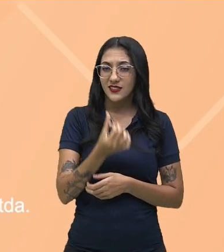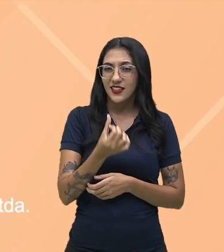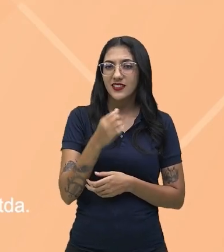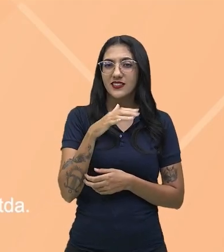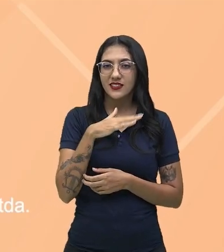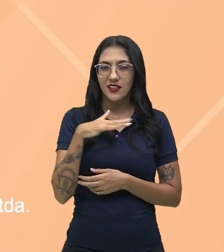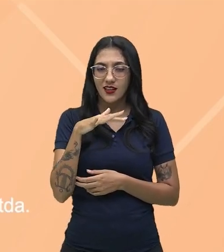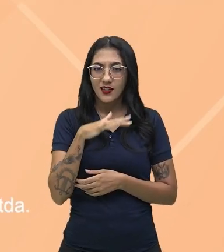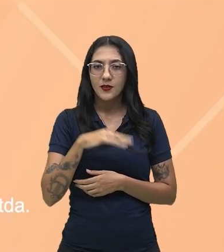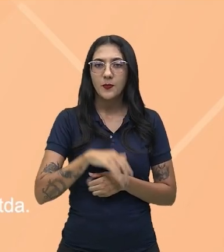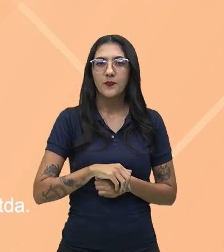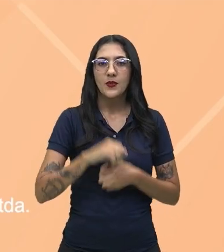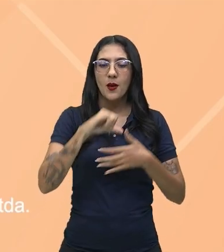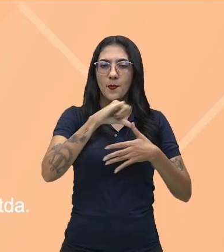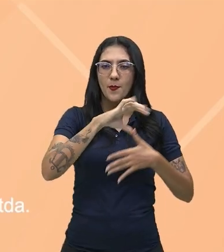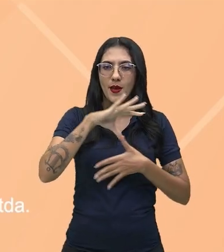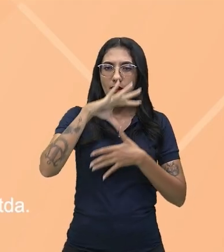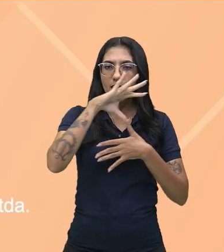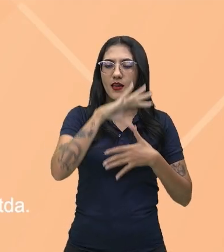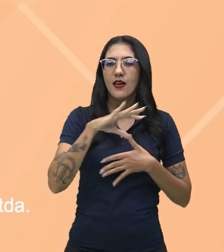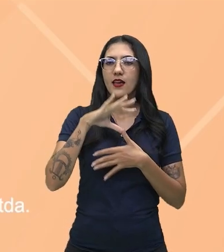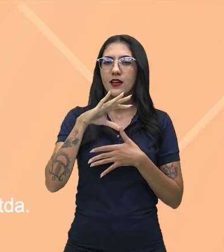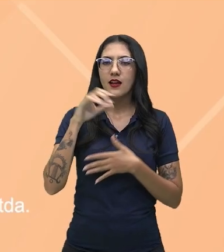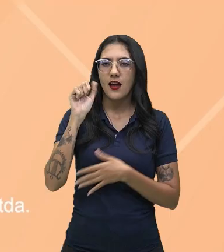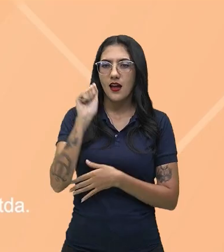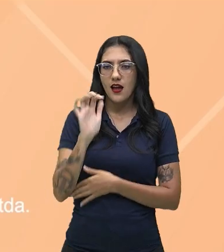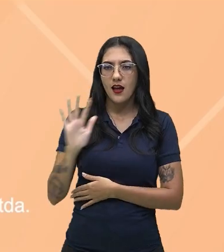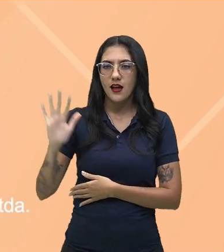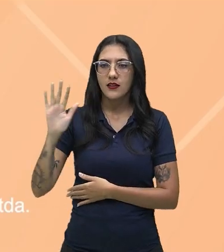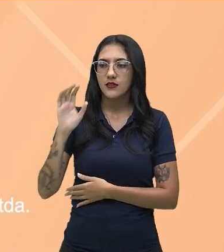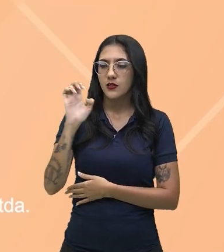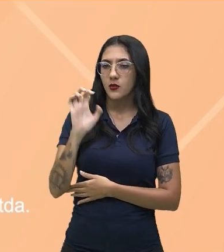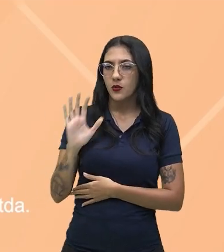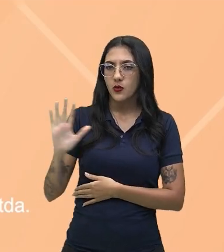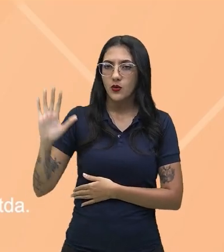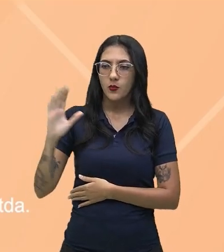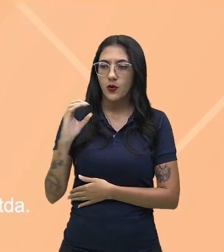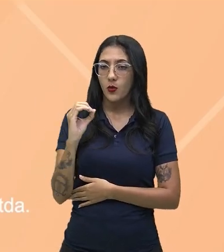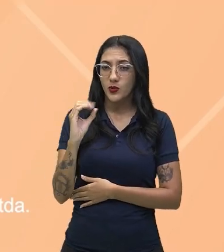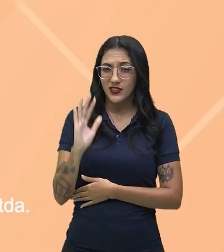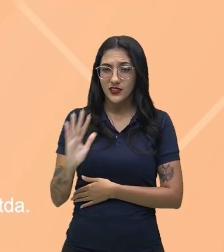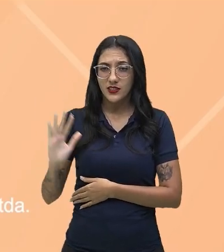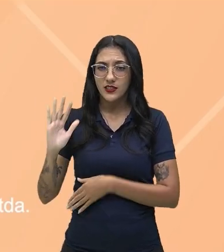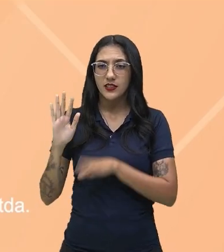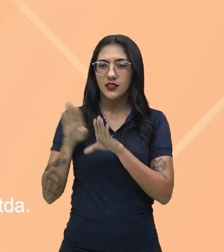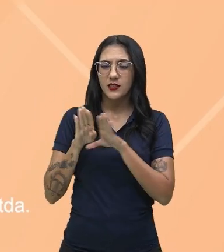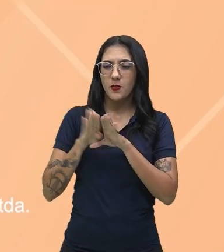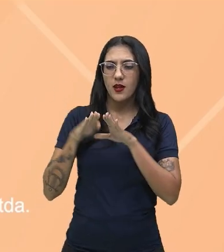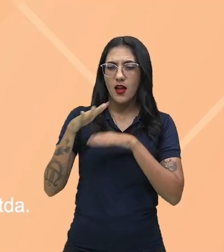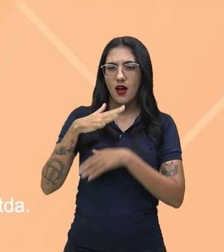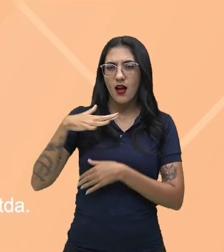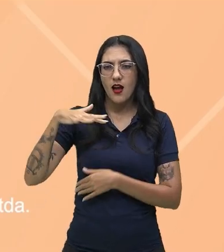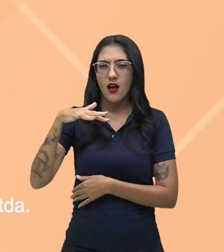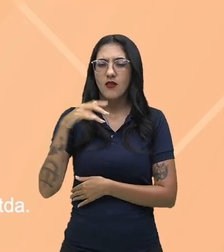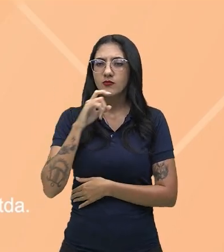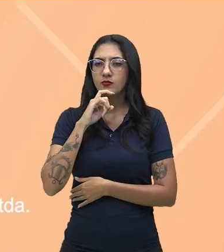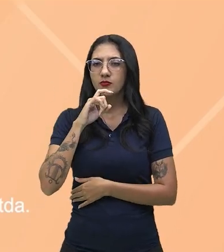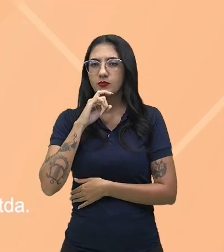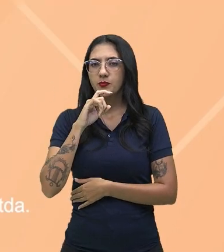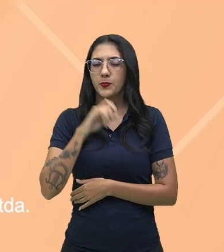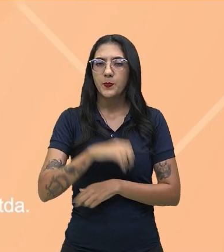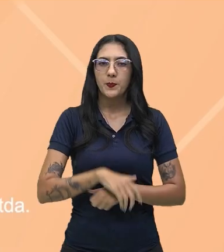A América, África, Ásia, Europa, a Oceania e a Antártida. Em qual